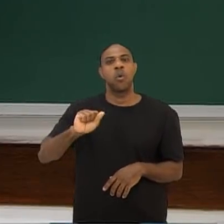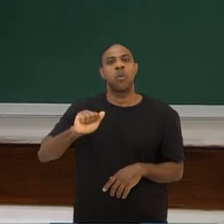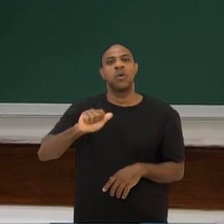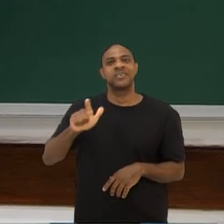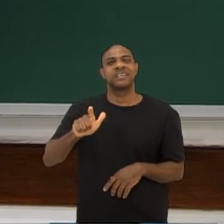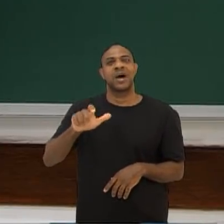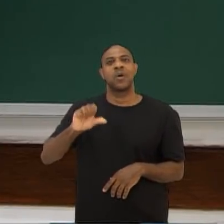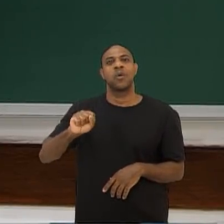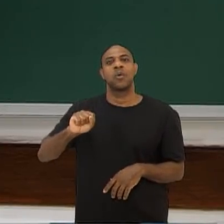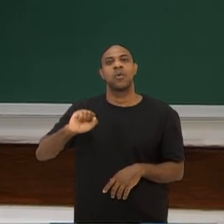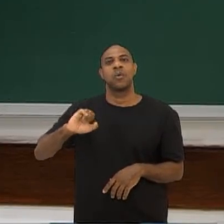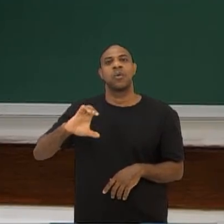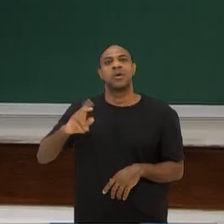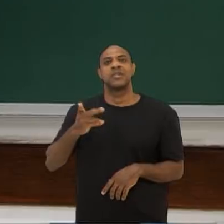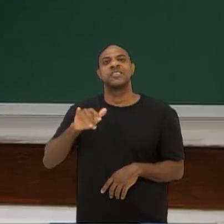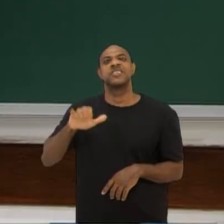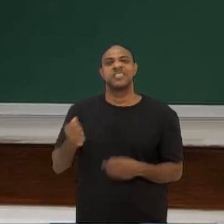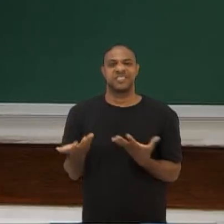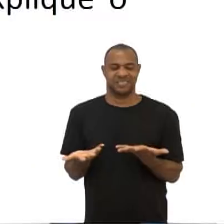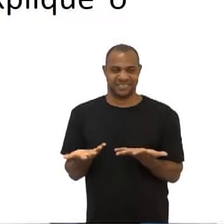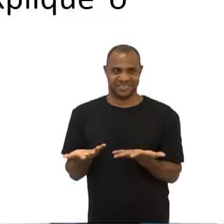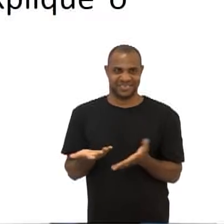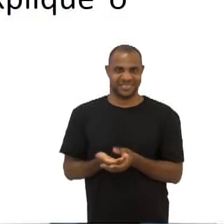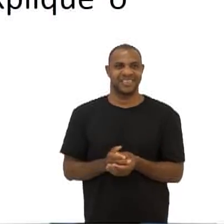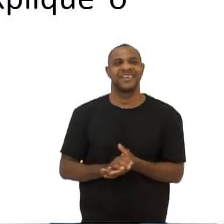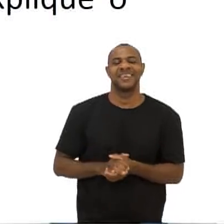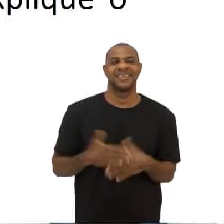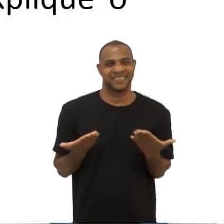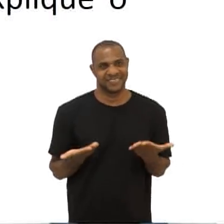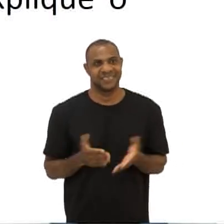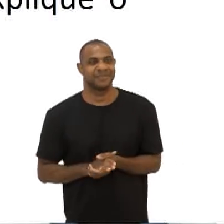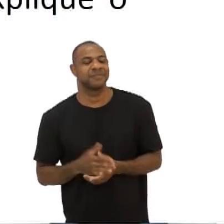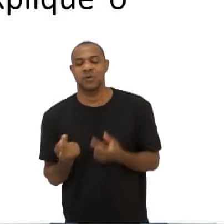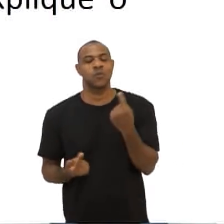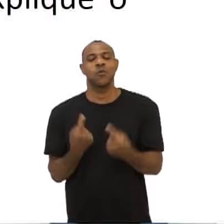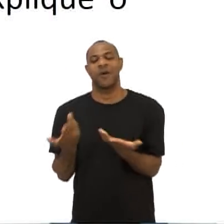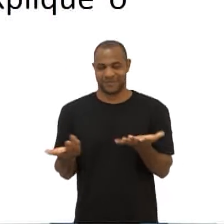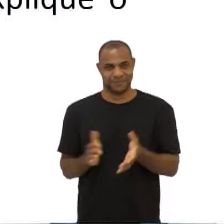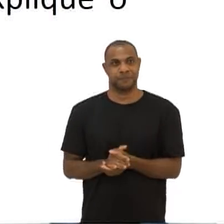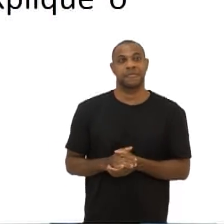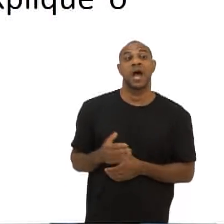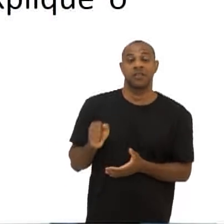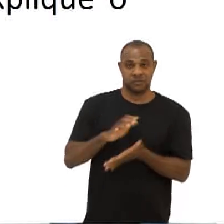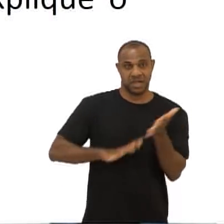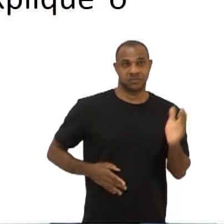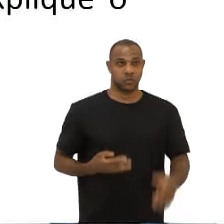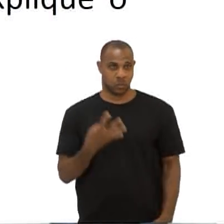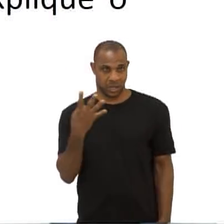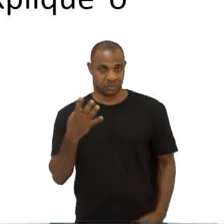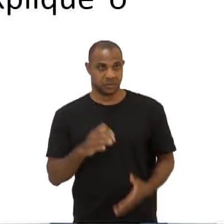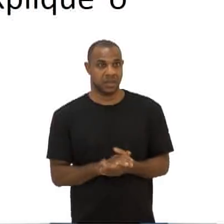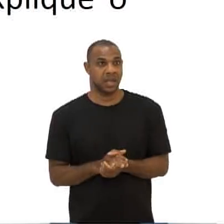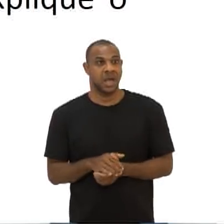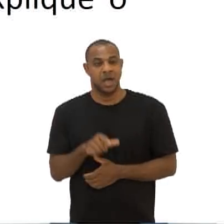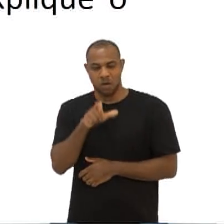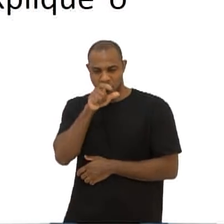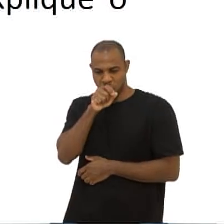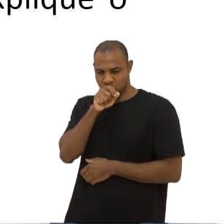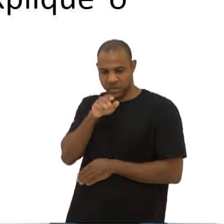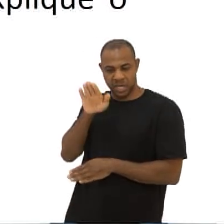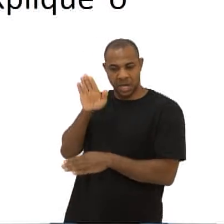tá certo? Atividade 4. As formiga a defender, sua casa o